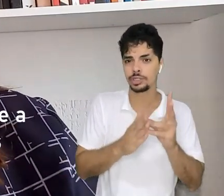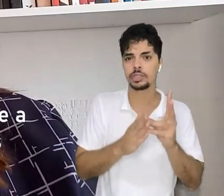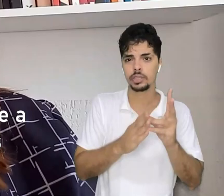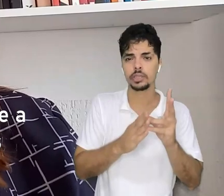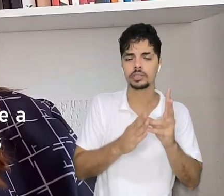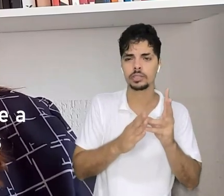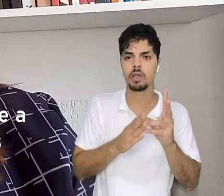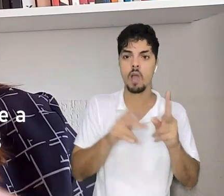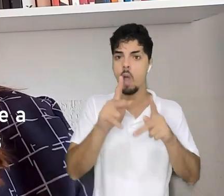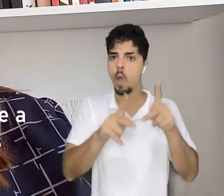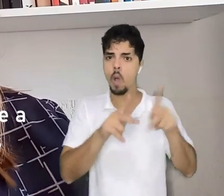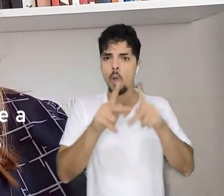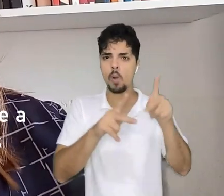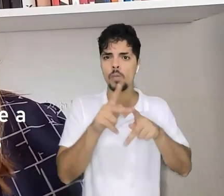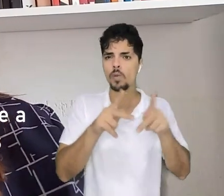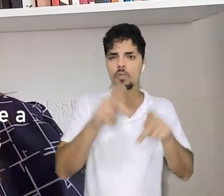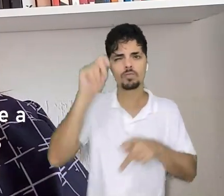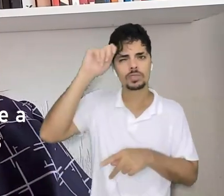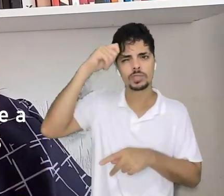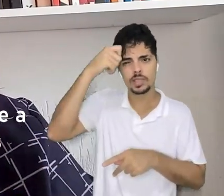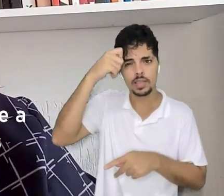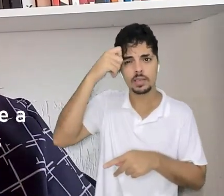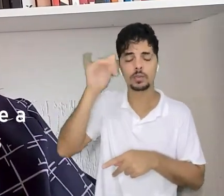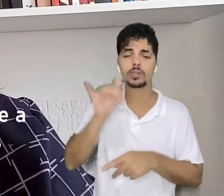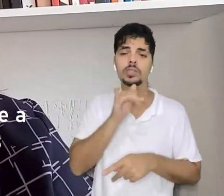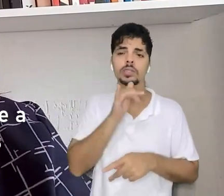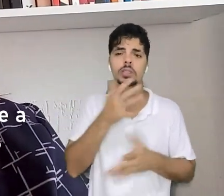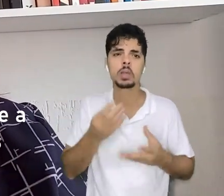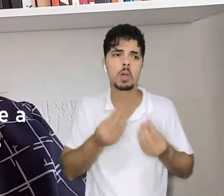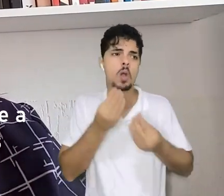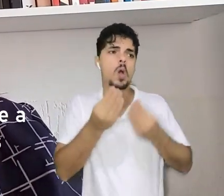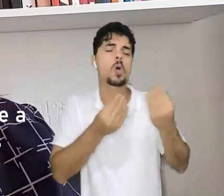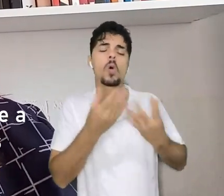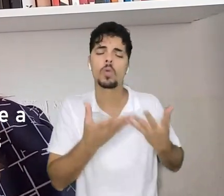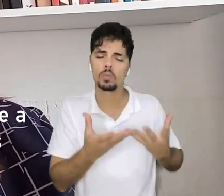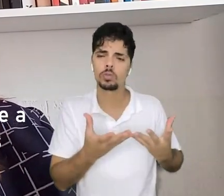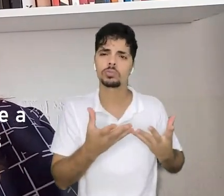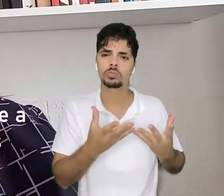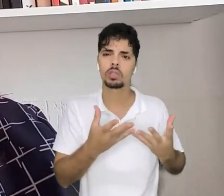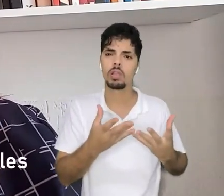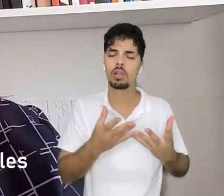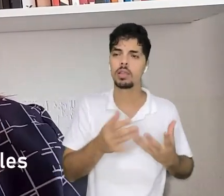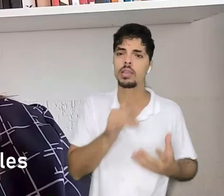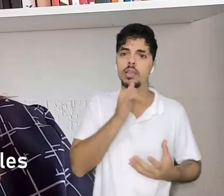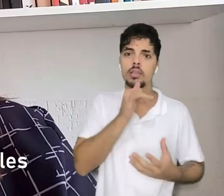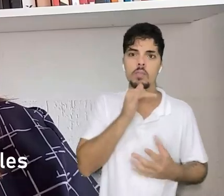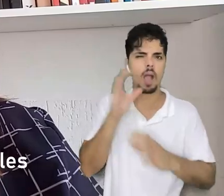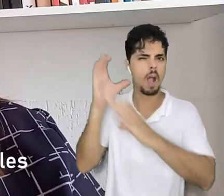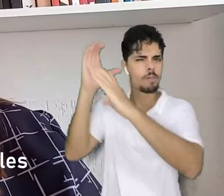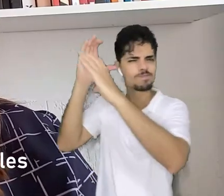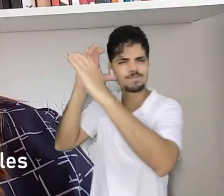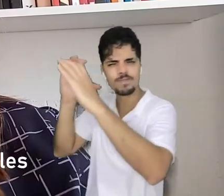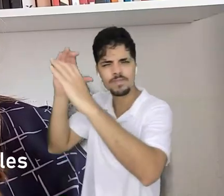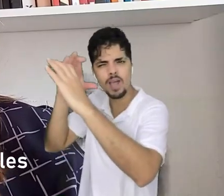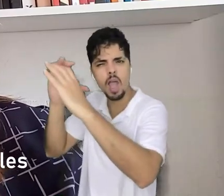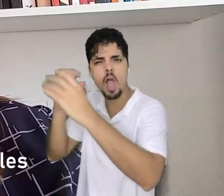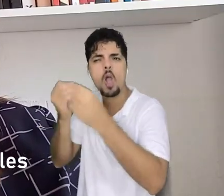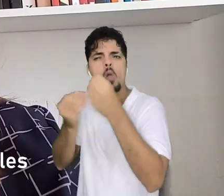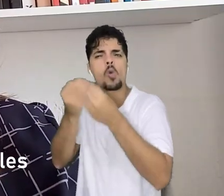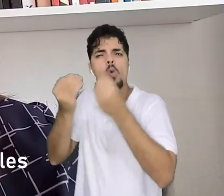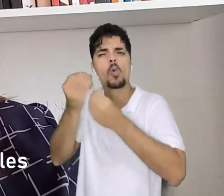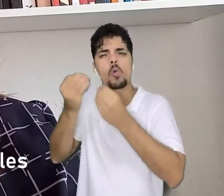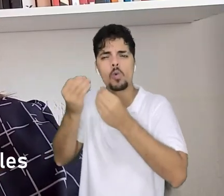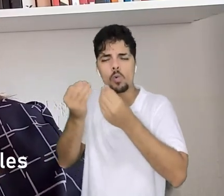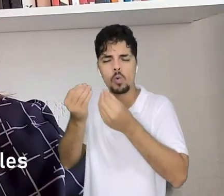e se pensar ali como que a mídia traz né Trata esses movimentos como a sociedade se